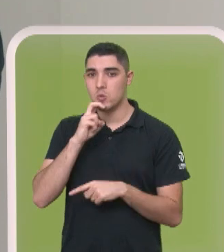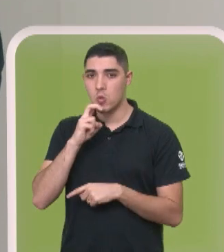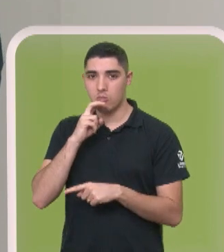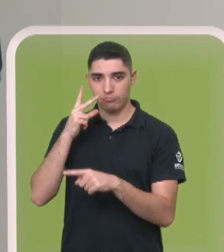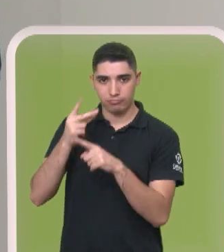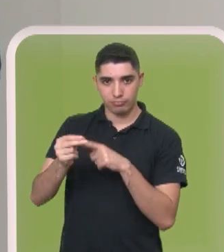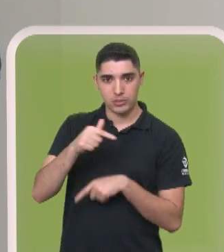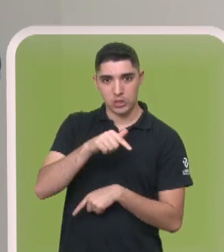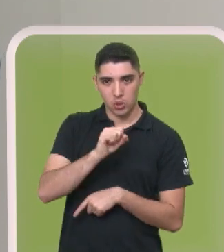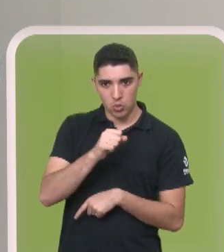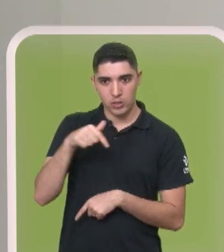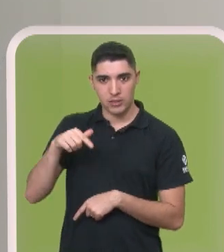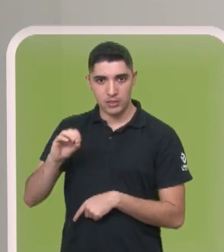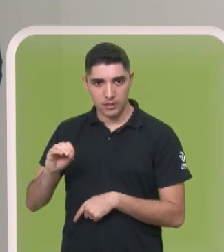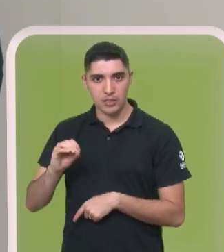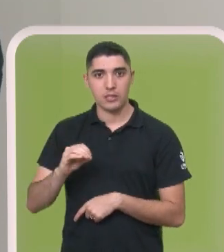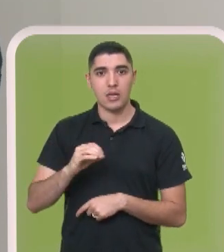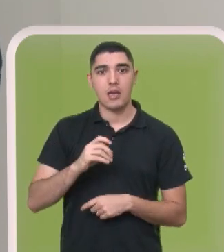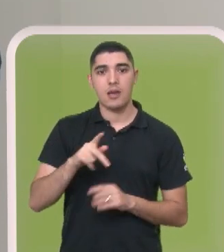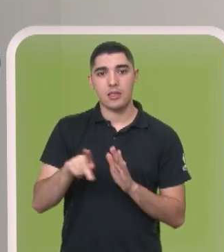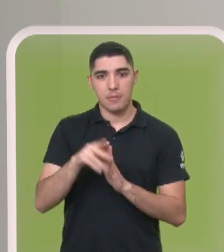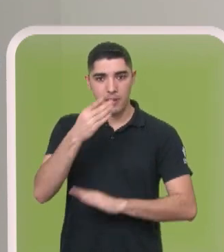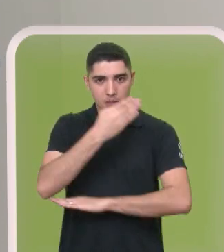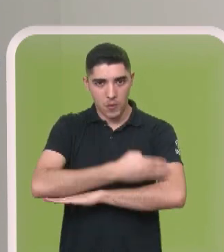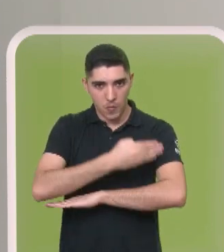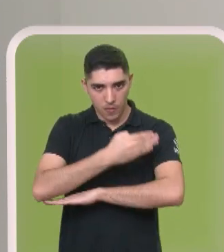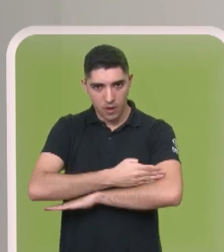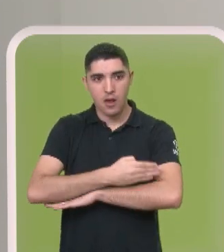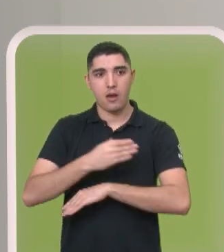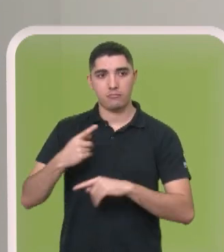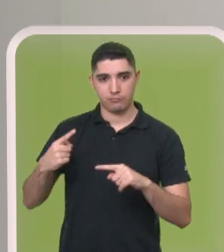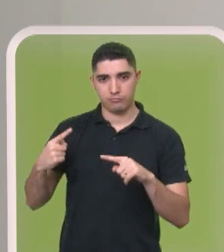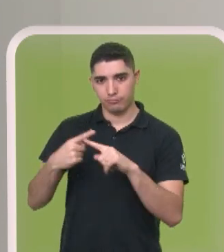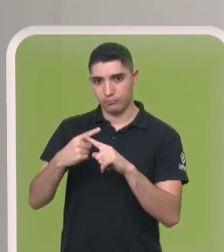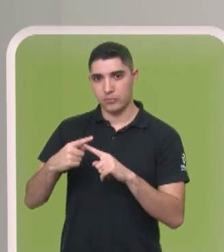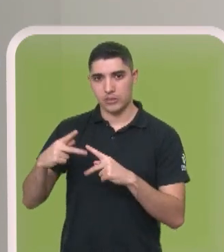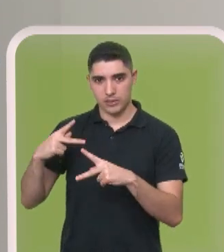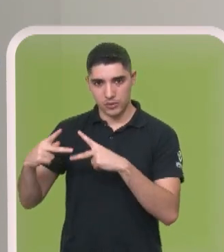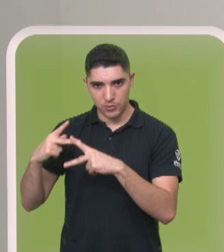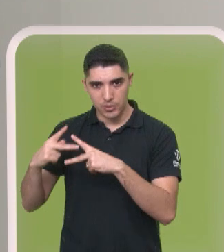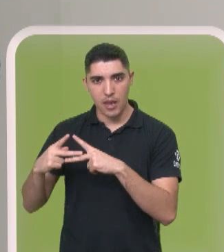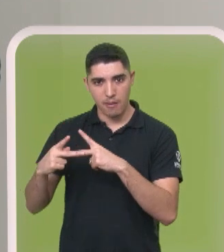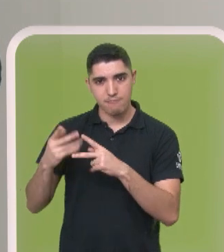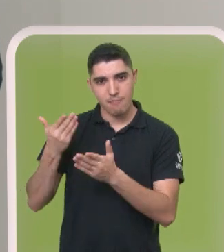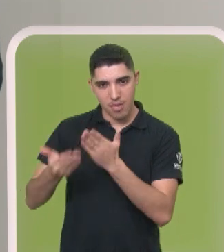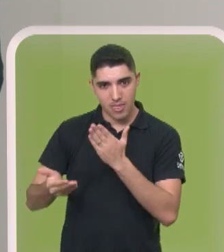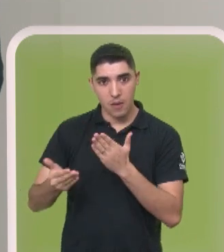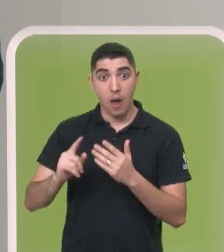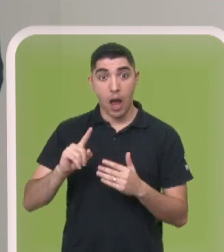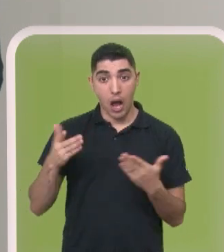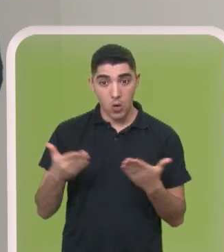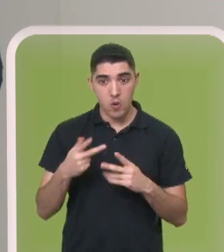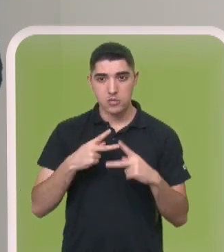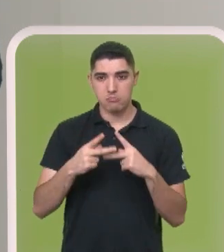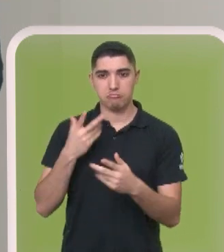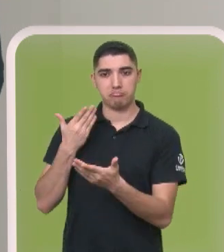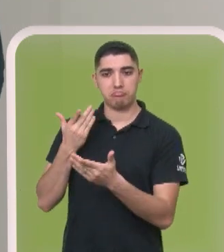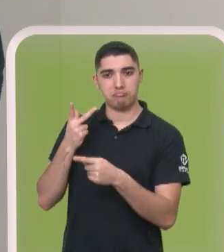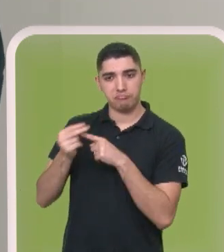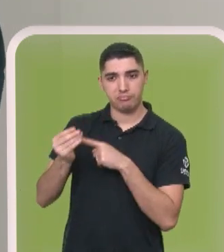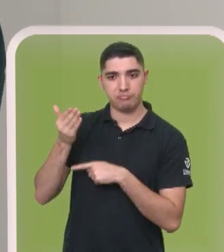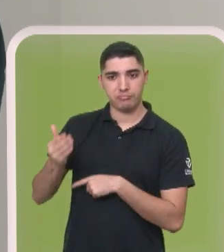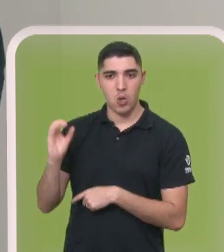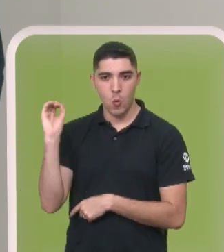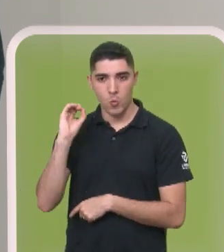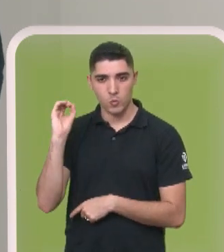a 70, Rio Claro 97 a 82. São José agora, repetindo aí o placar inverso, né, 97 a 69 para o Osasco. E como eu